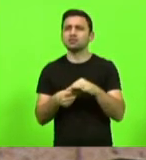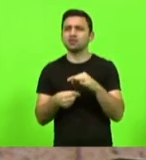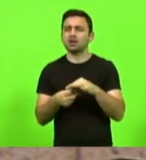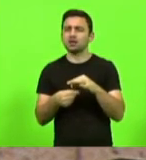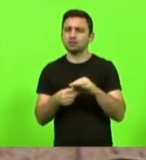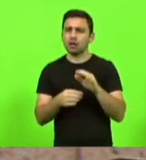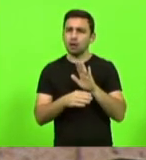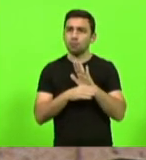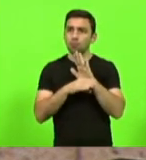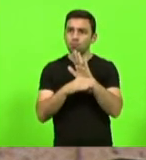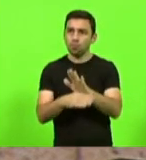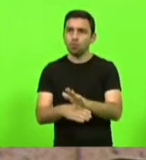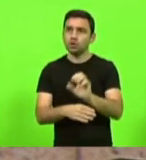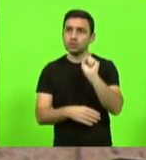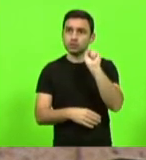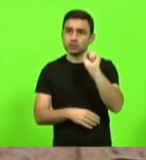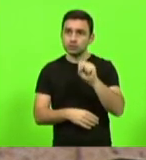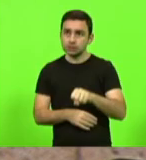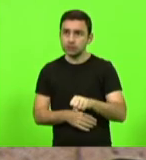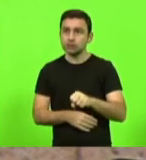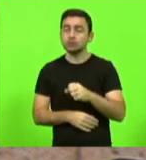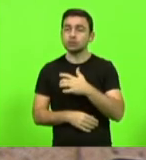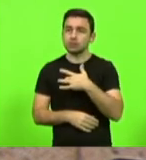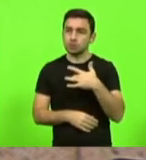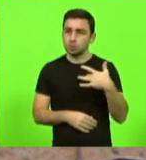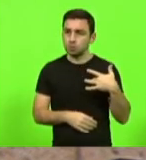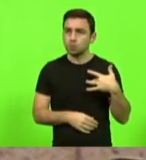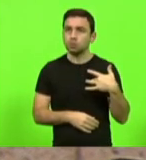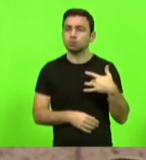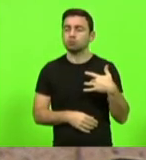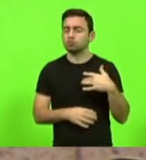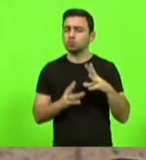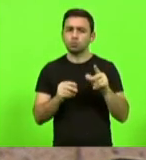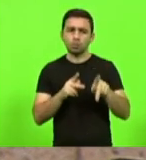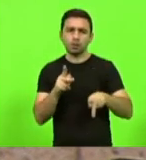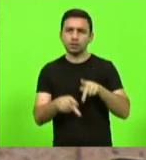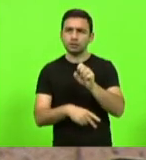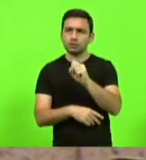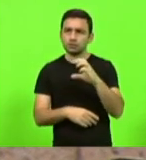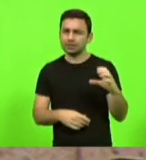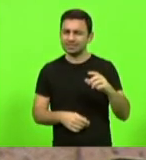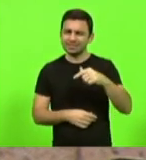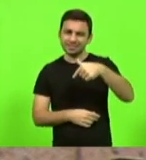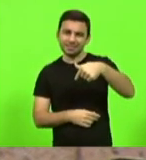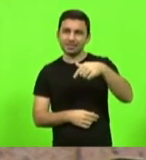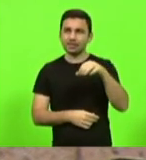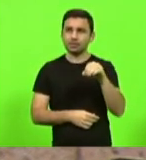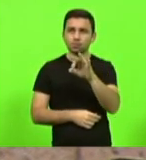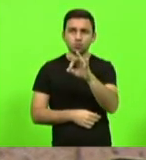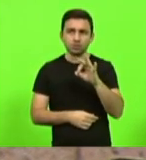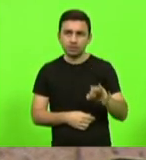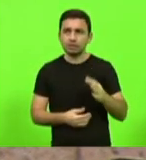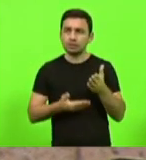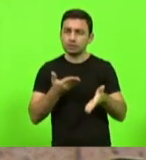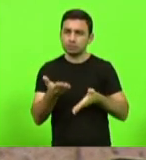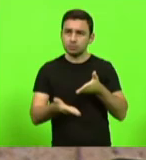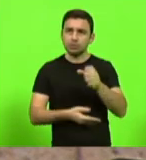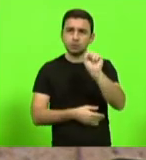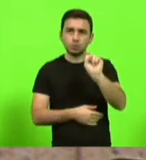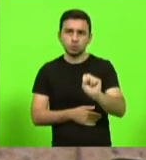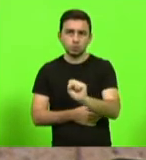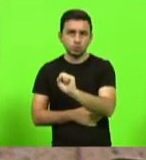muito, né, pela saúde dos catarinenses. Estava vendo aí que 70% dos atendimentos SUS são feitos pelos